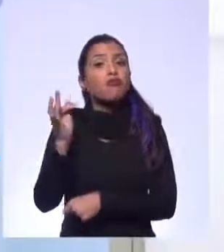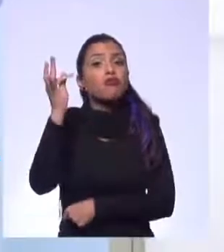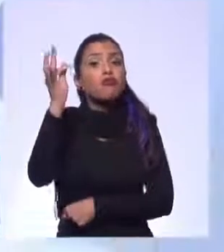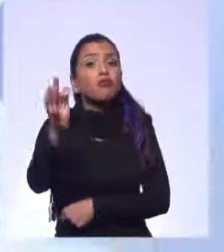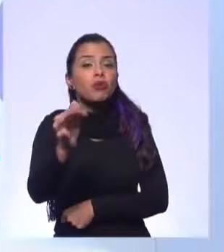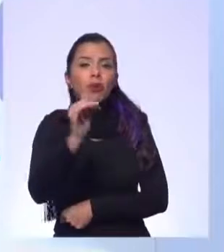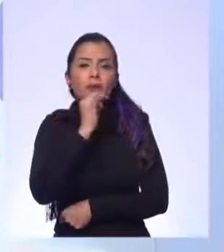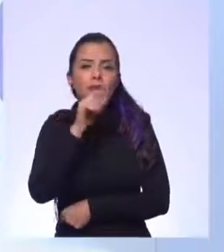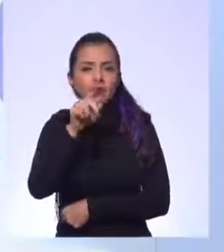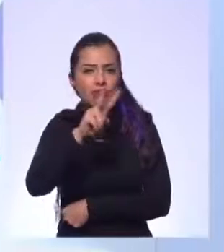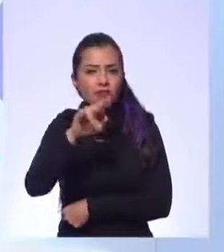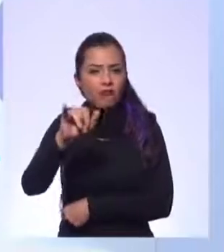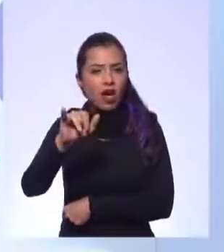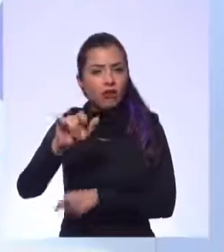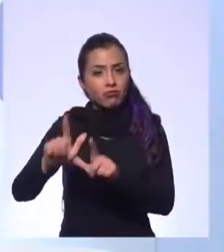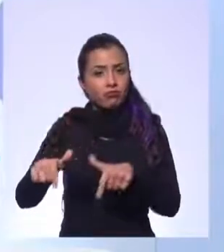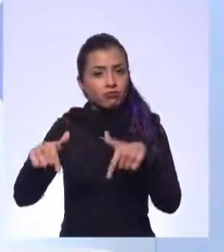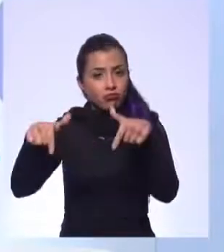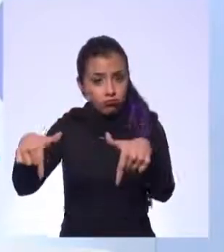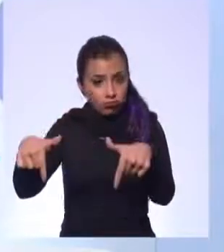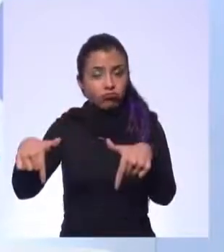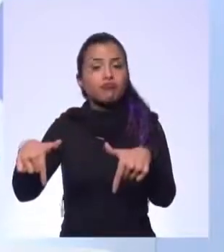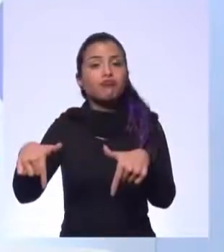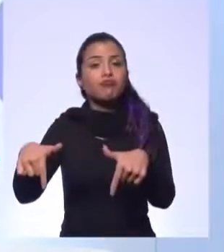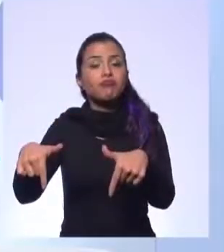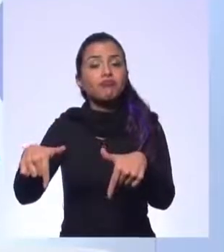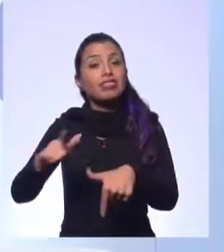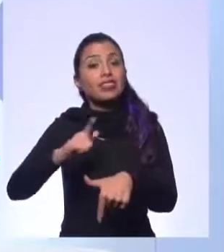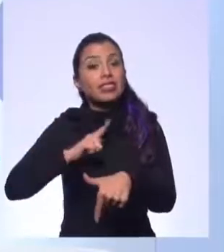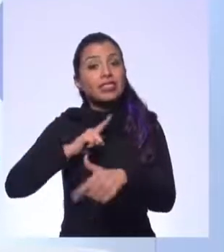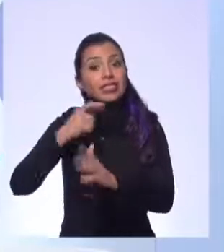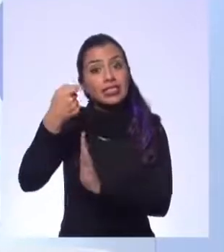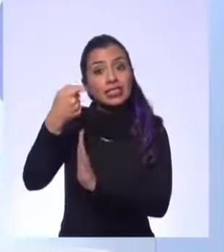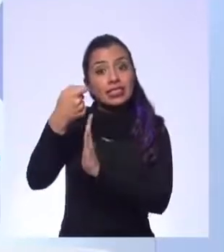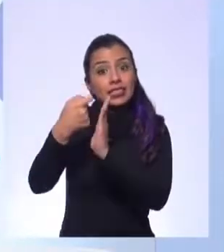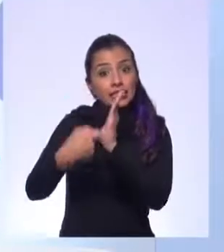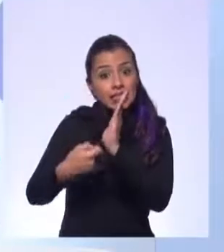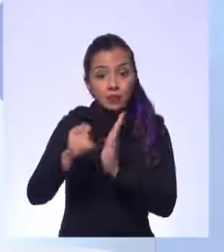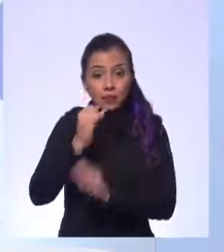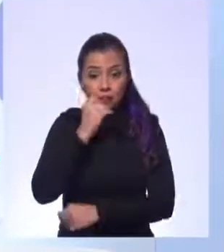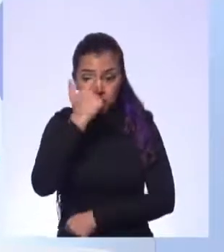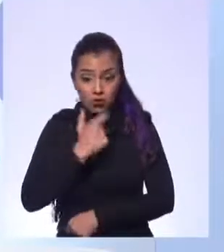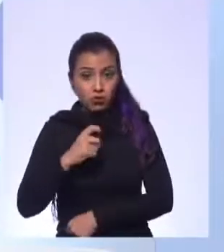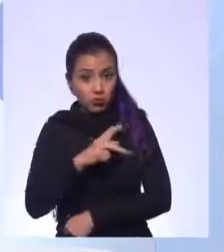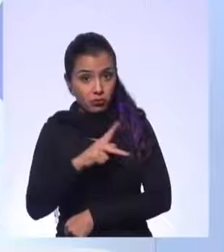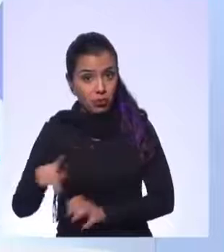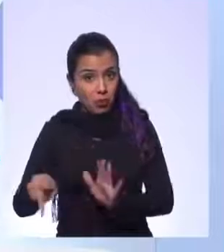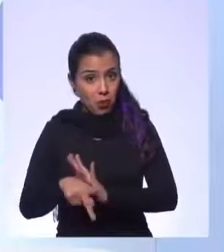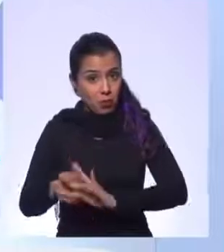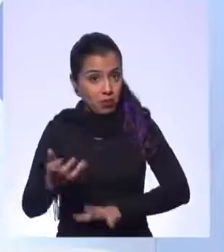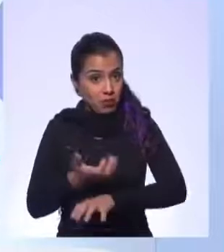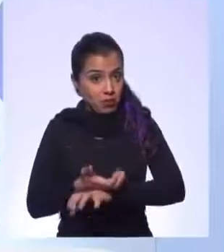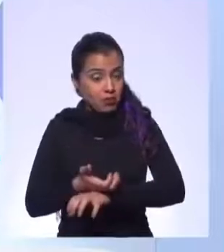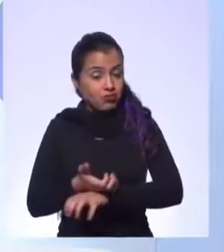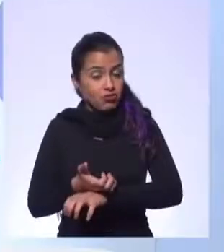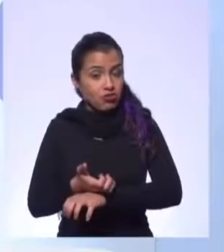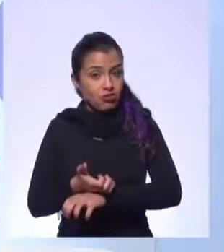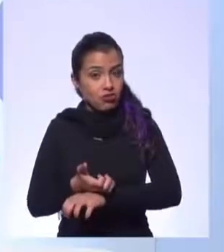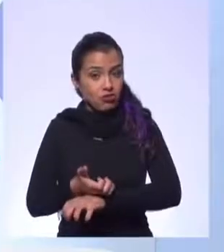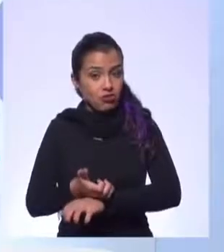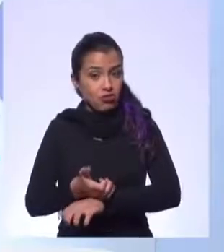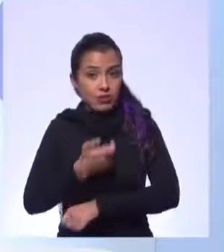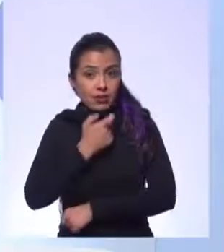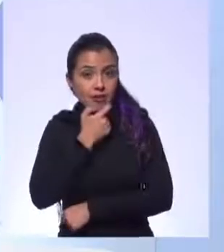forem fazer um certificado, por exemplo, caem textos, os certificados. Eu sou professor de inglês, mas quando eu fui fazer minha prova